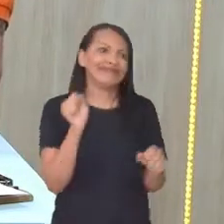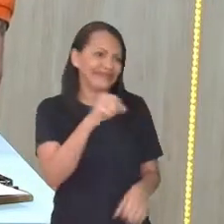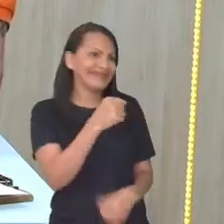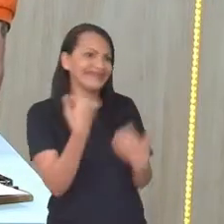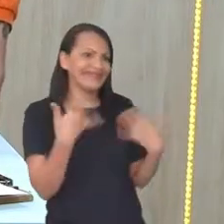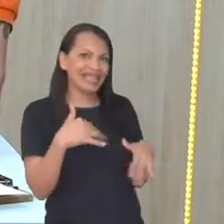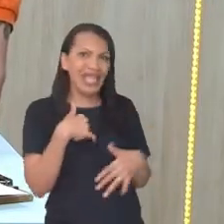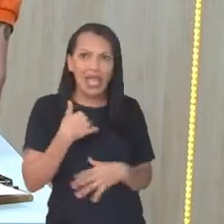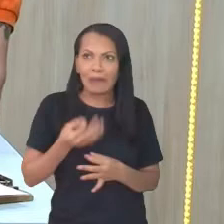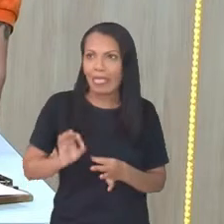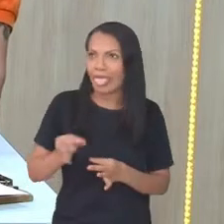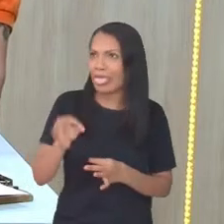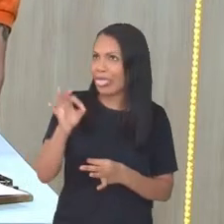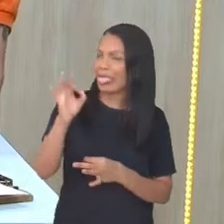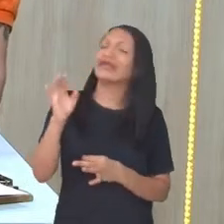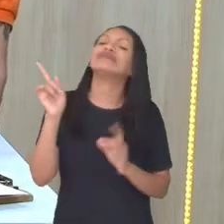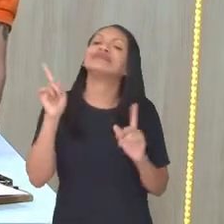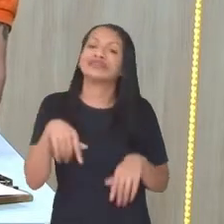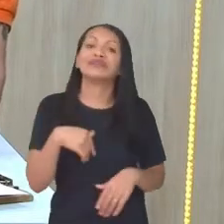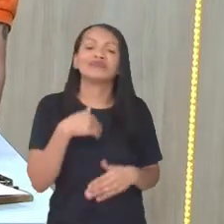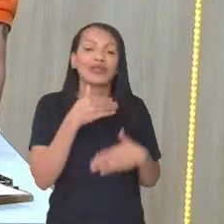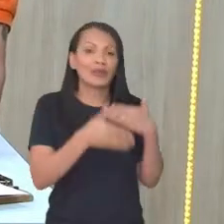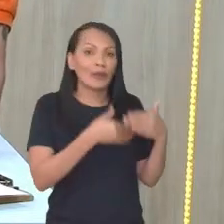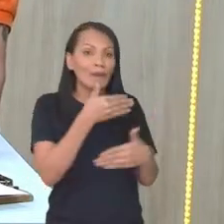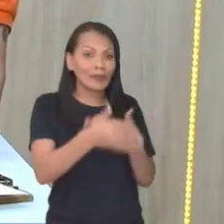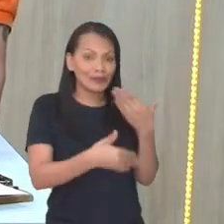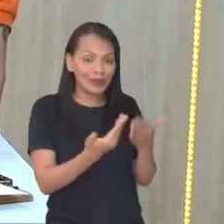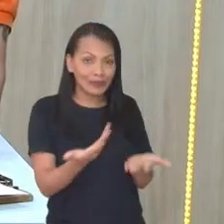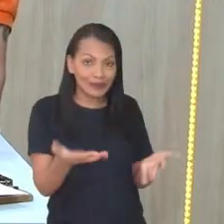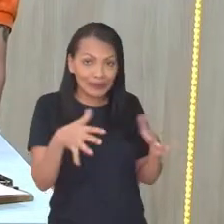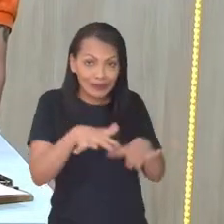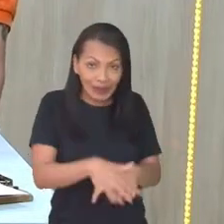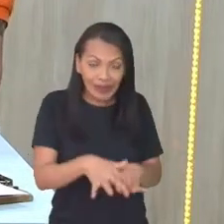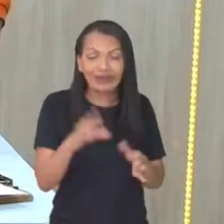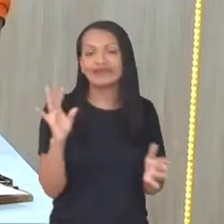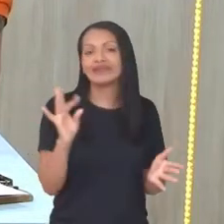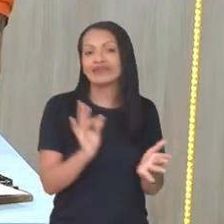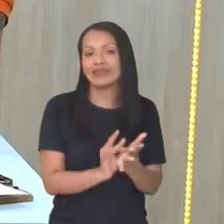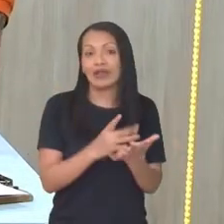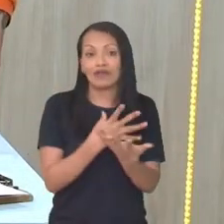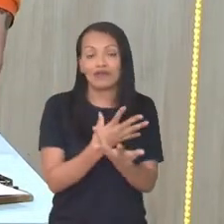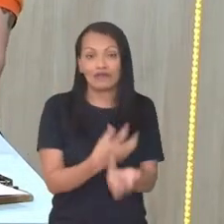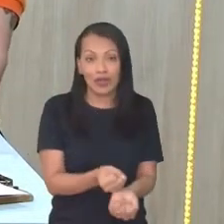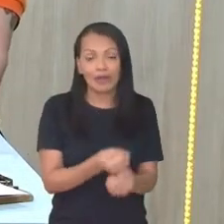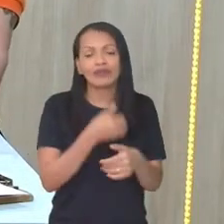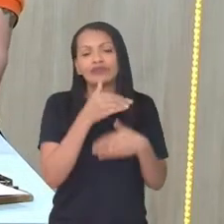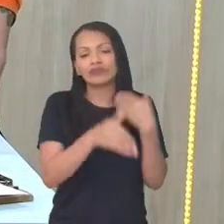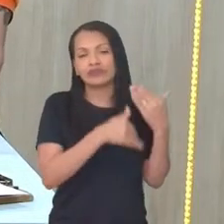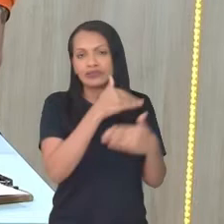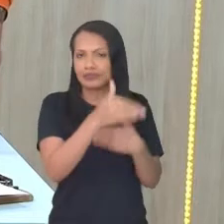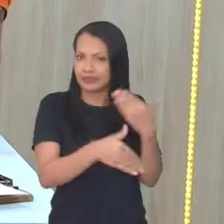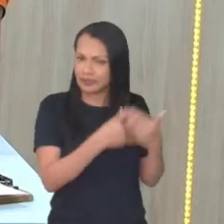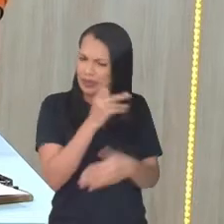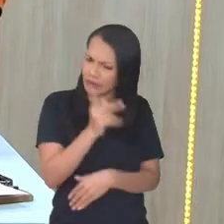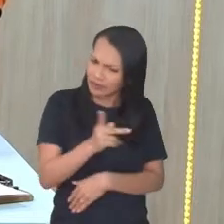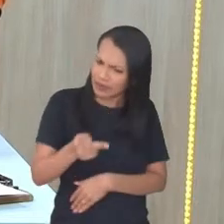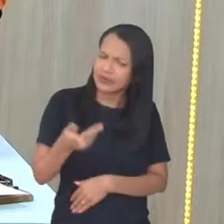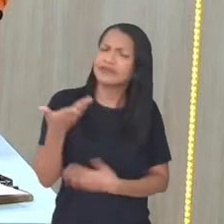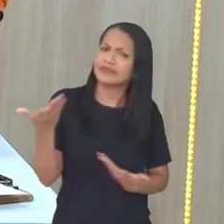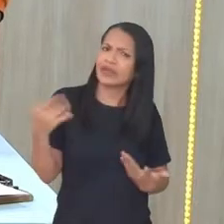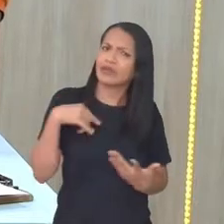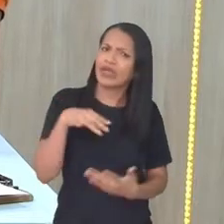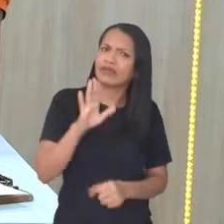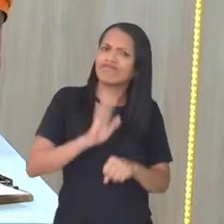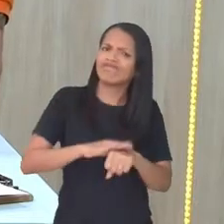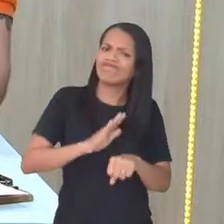Quanto mais eu falava, mais eu pensava. E é nesse processo de inclusão, na verdade, que a gente vai construir isso que você falou, Camille, tão bem, que é essa